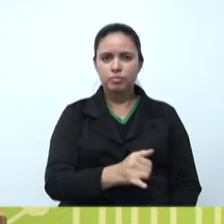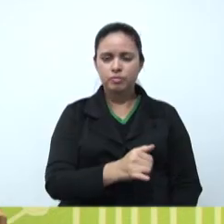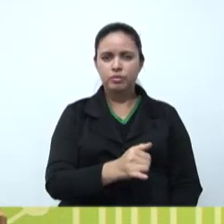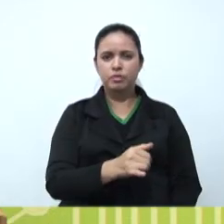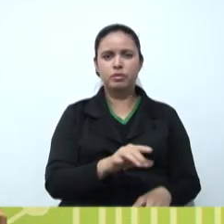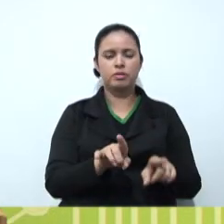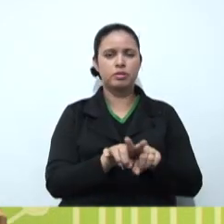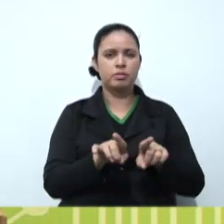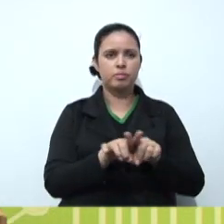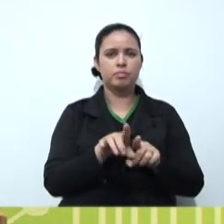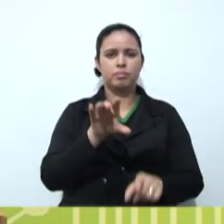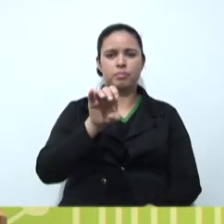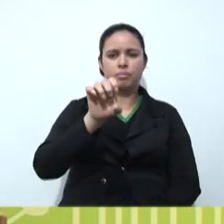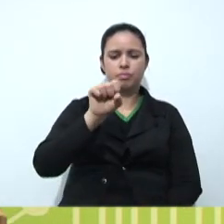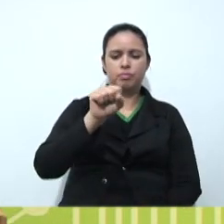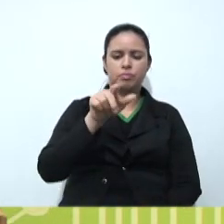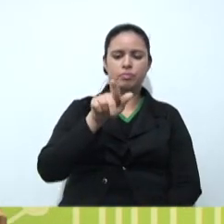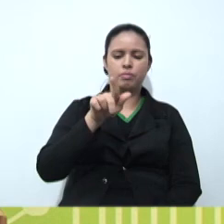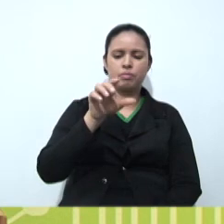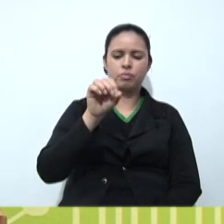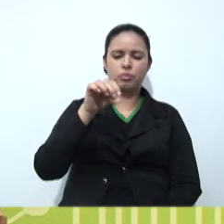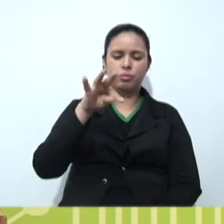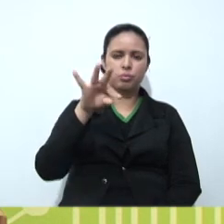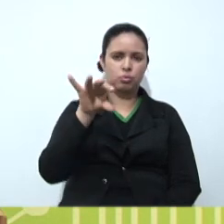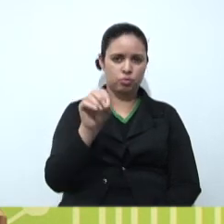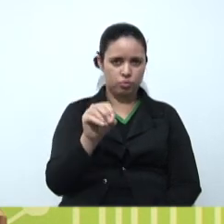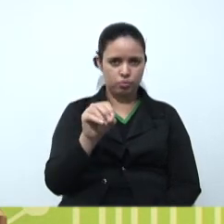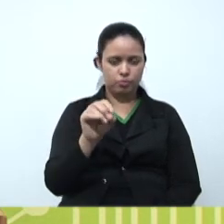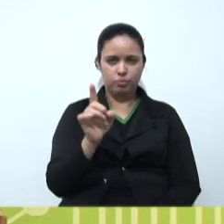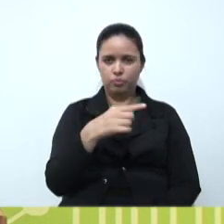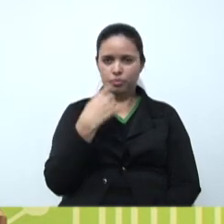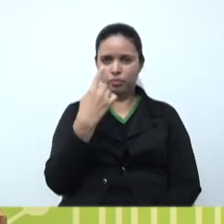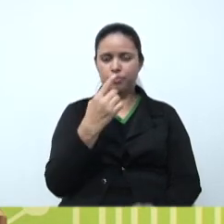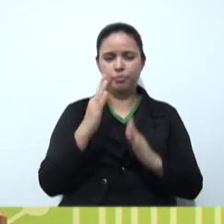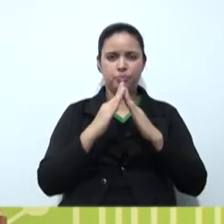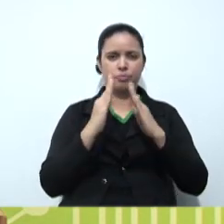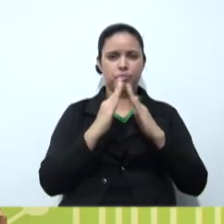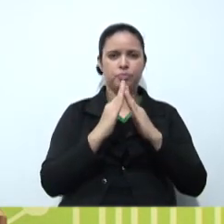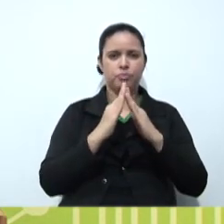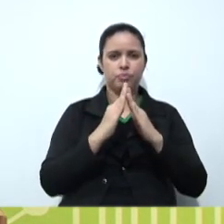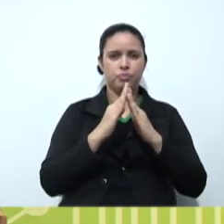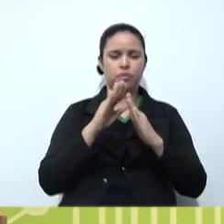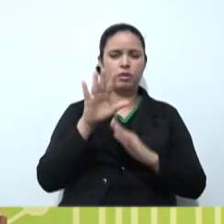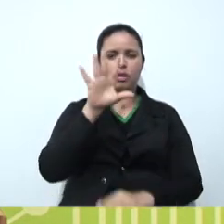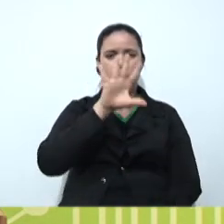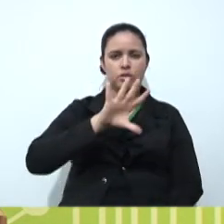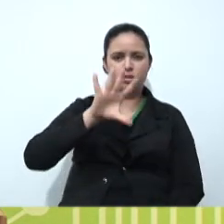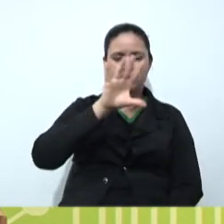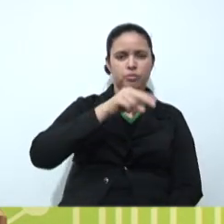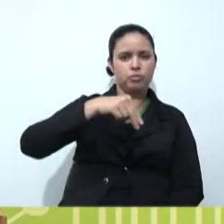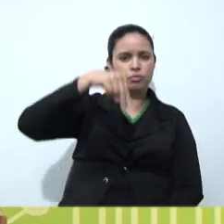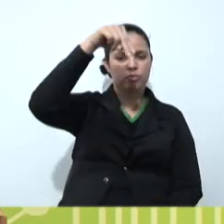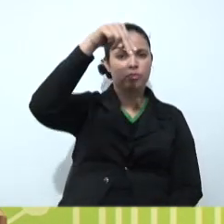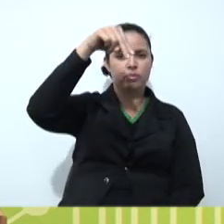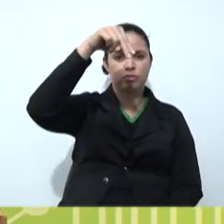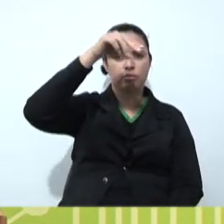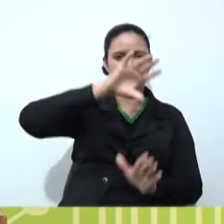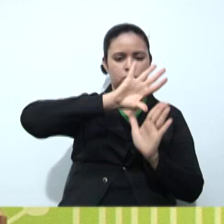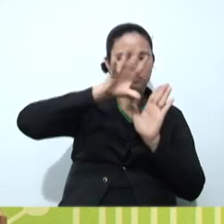aqui para mim. Nós moramos na região amazônica. Tá? Nós temos a maior bacia hidrográfica do